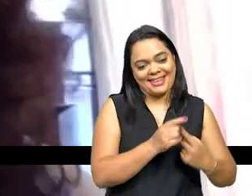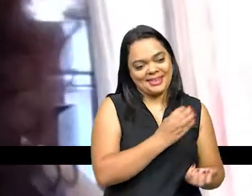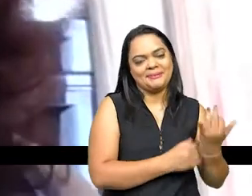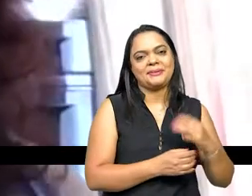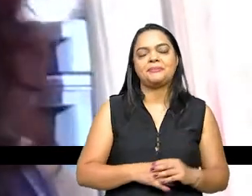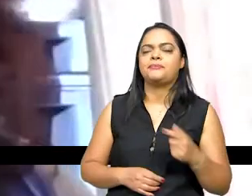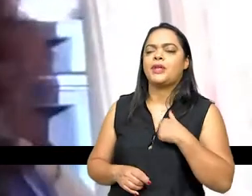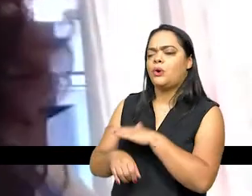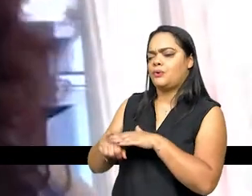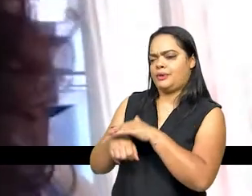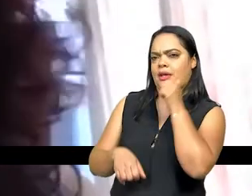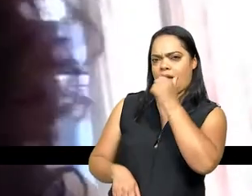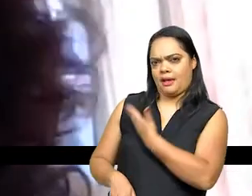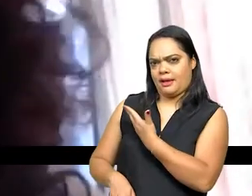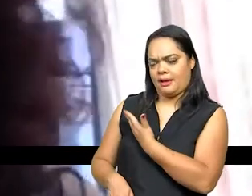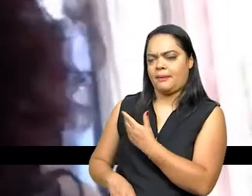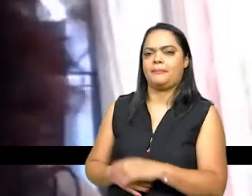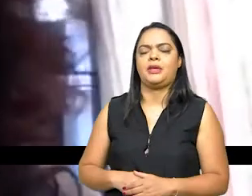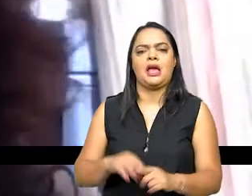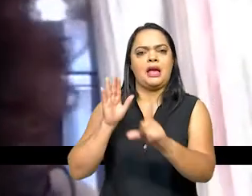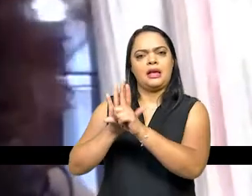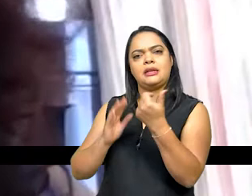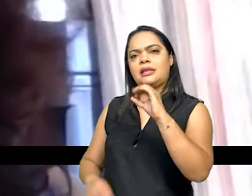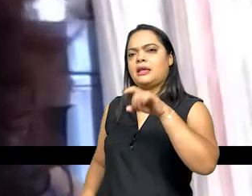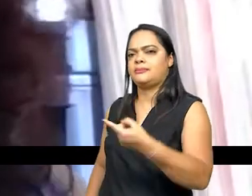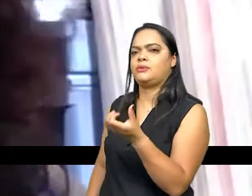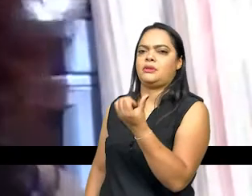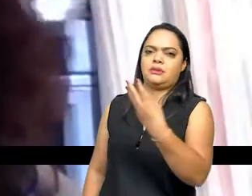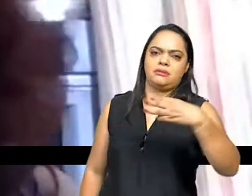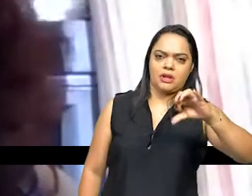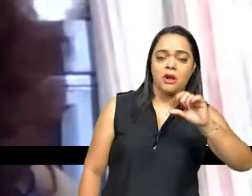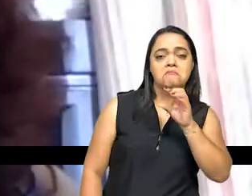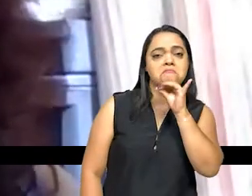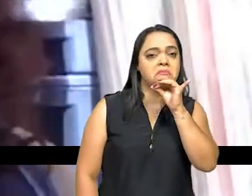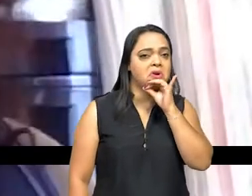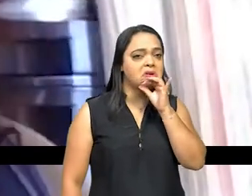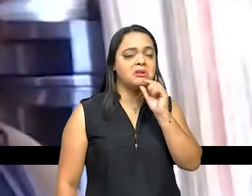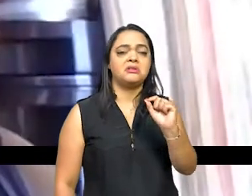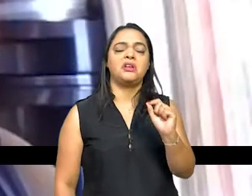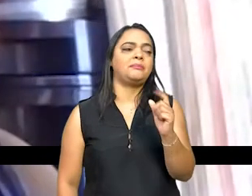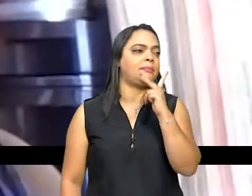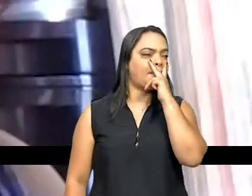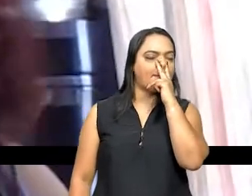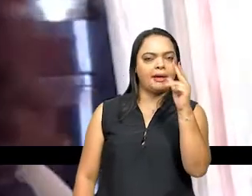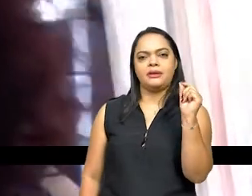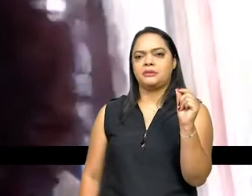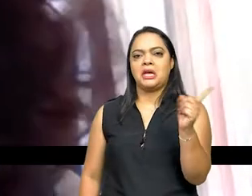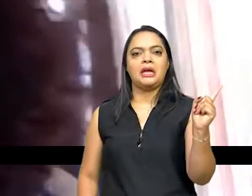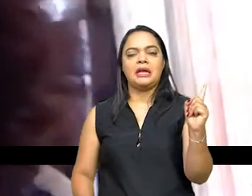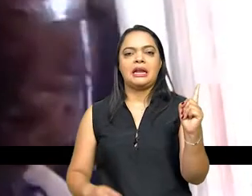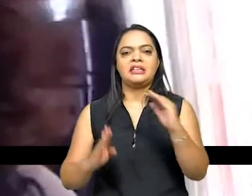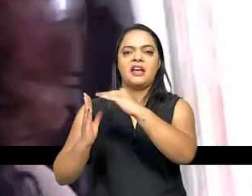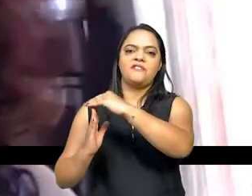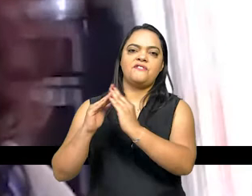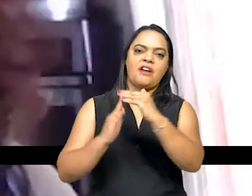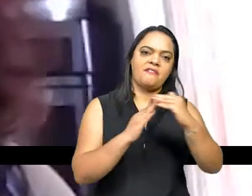com um amigo, ele me disse assim: Dilza, a 10.639, por exemplo, não chega nas favelas do Rio de